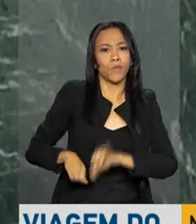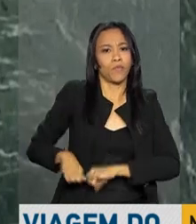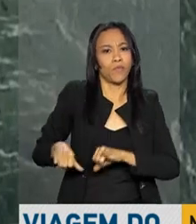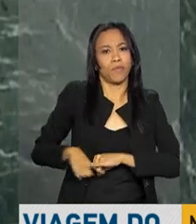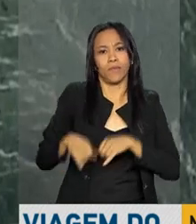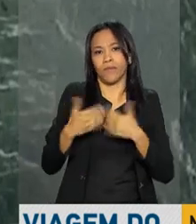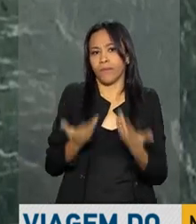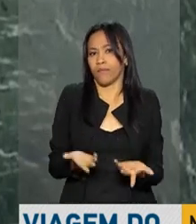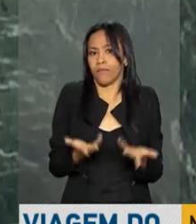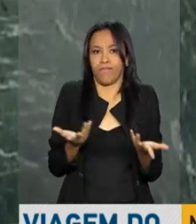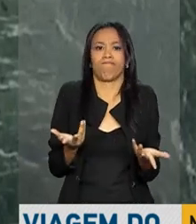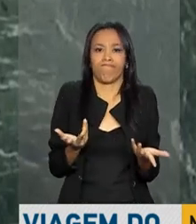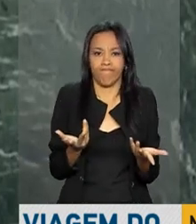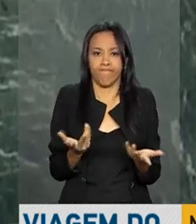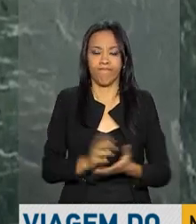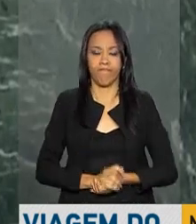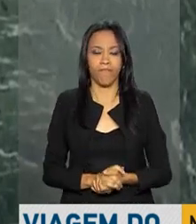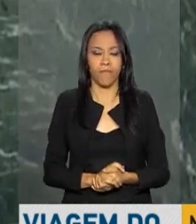ultrapassam fronteiras.